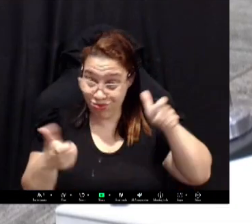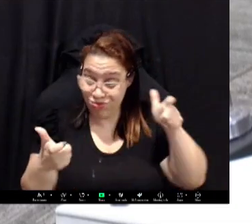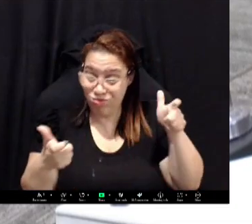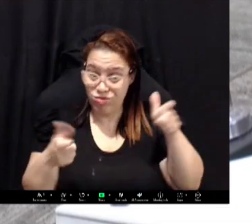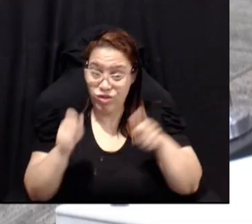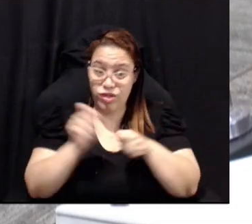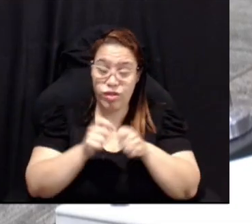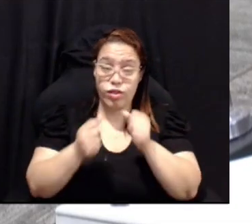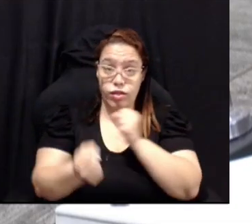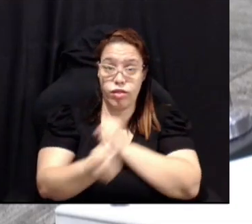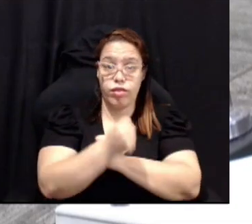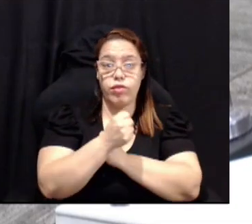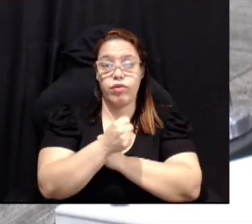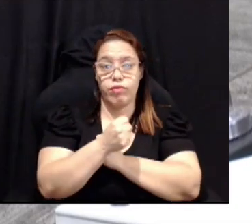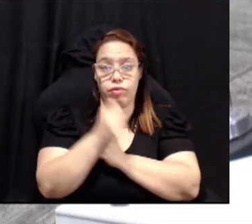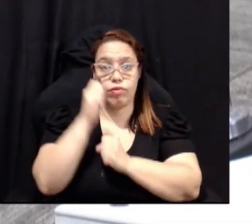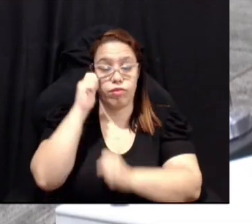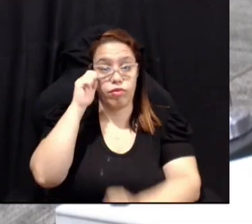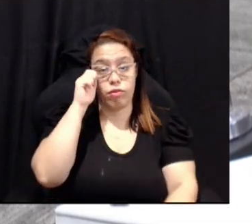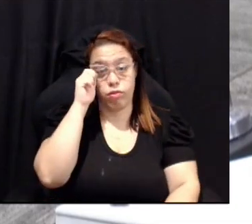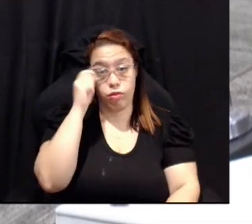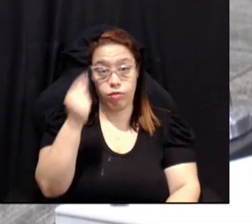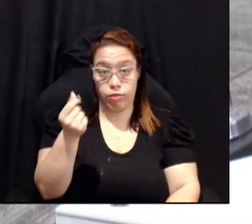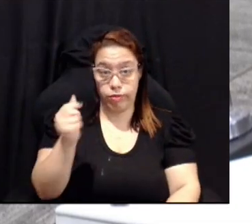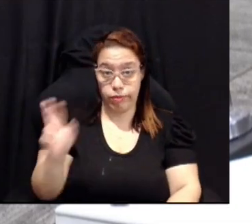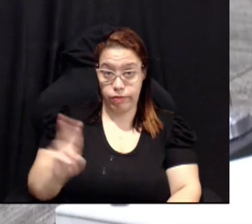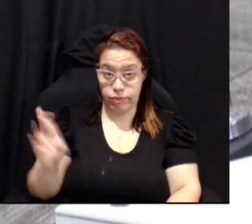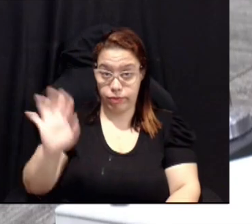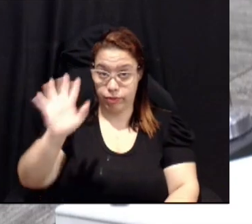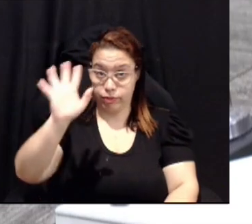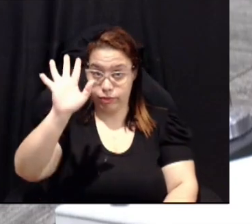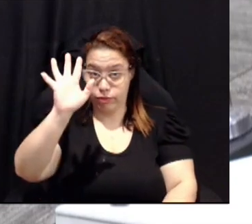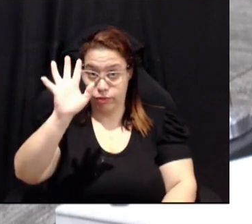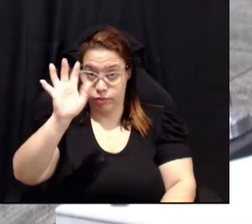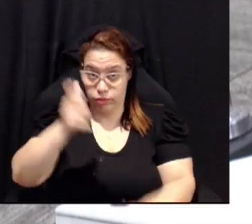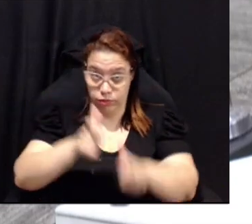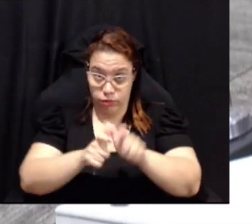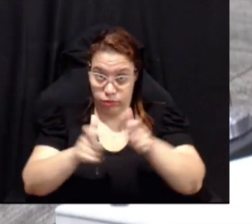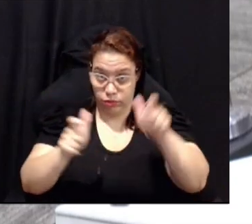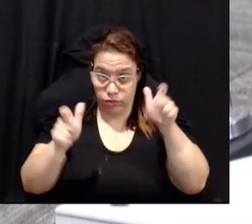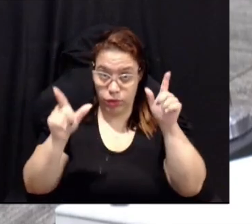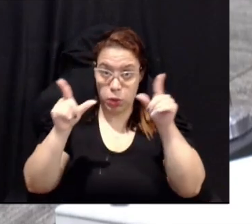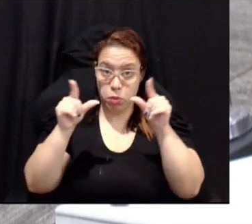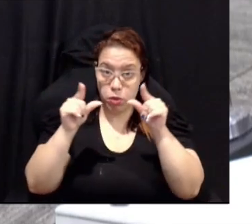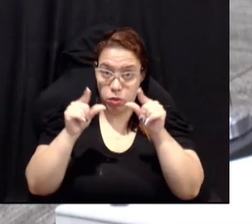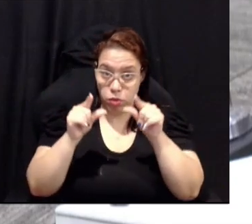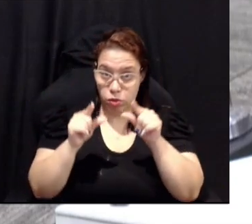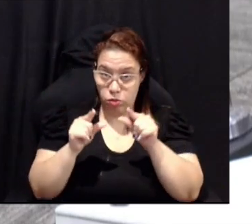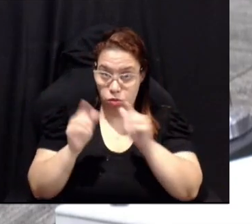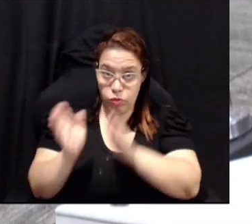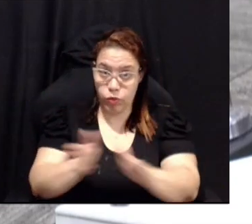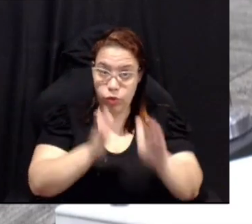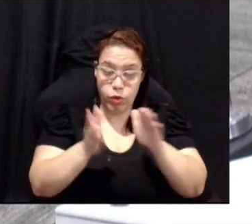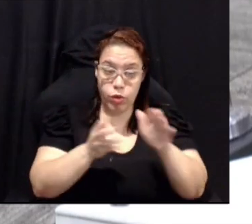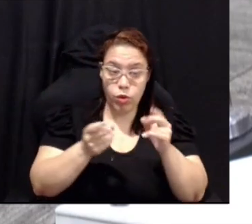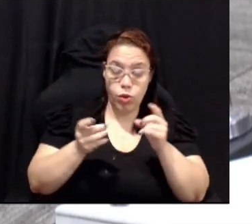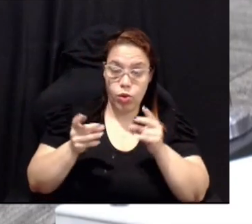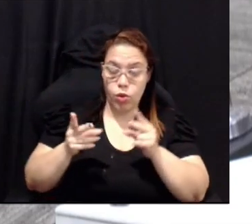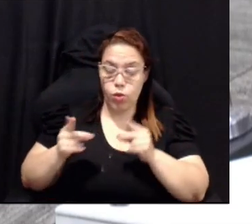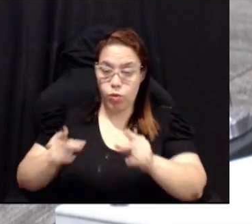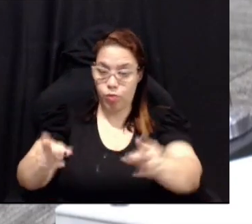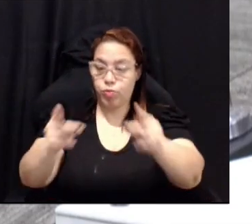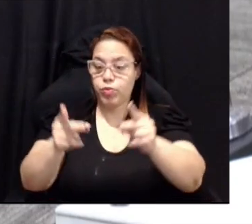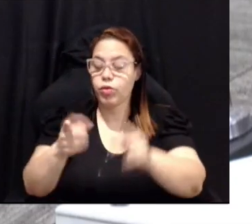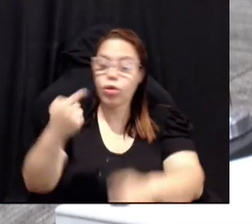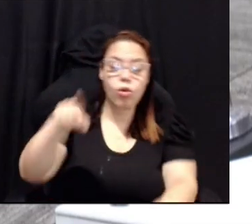garantir, inclusive, que os preços sejam mais altos para ter uma quantidade de produto menor a serem vendidos, e quais aqueles que